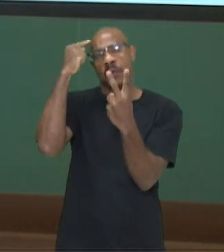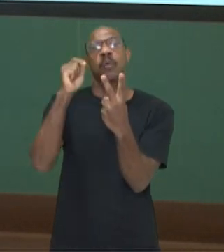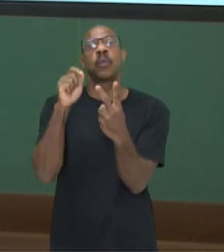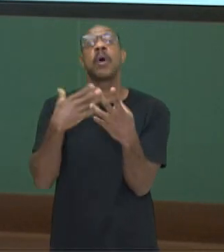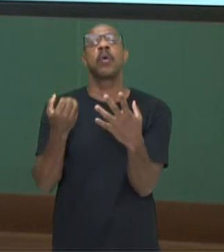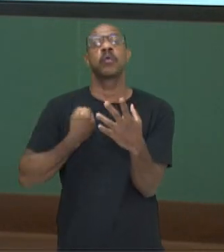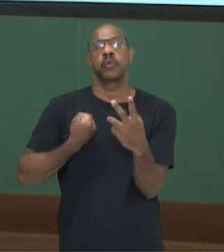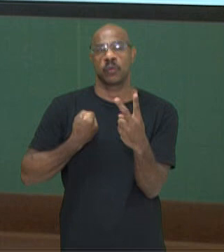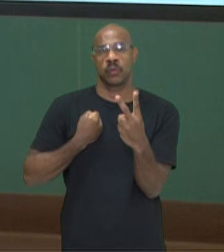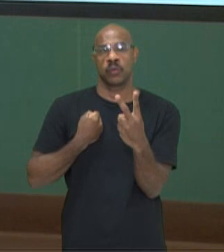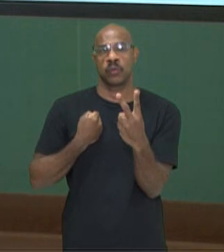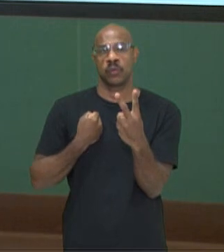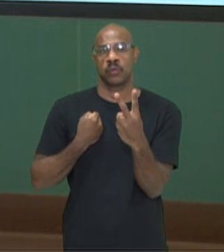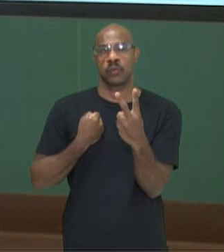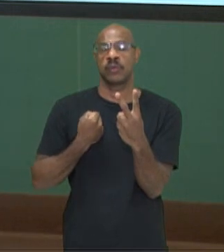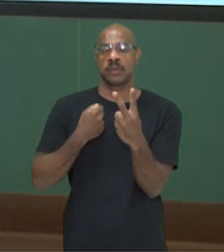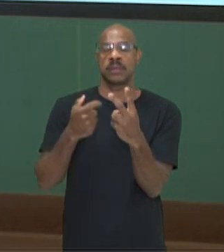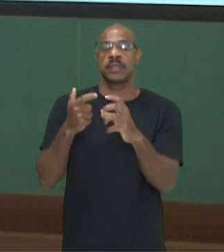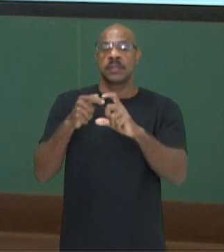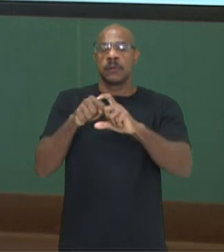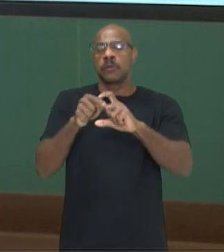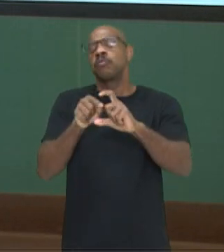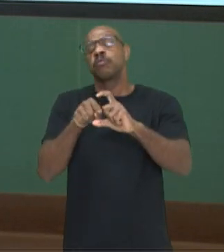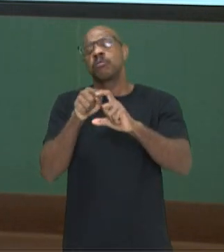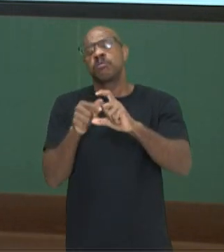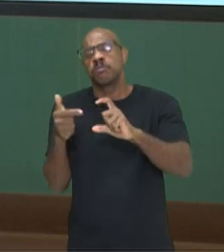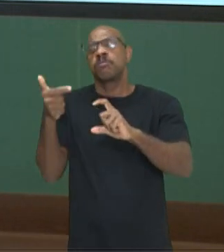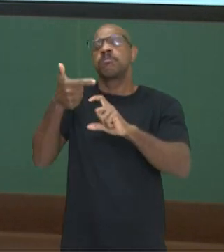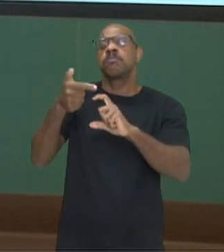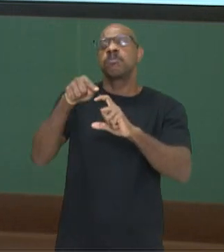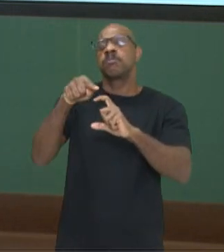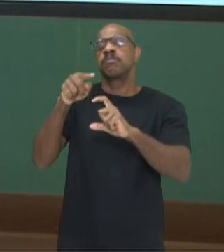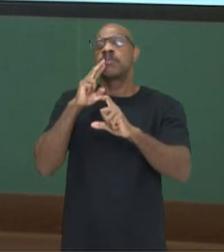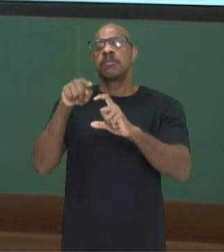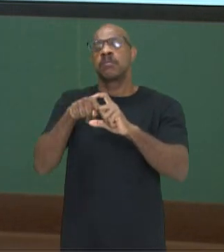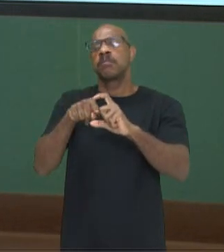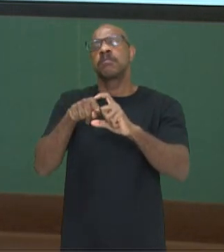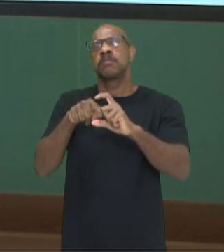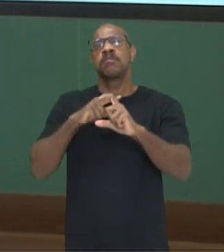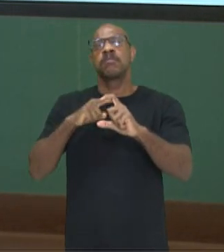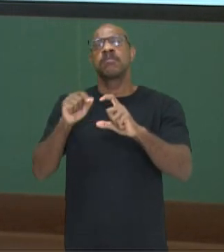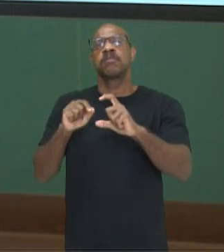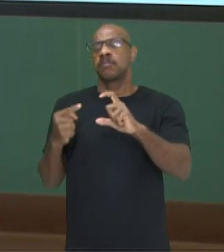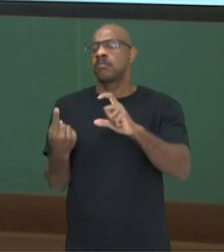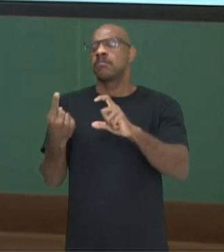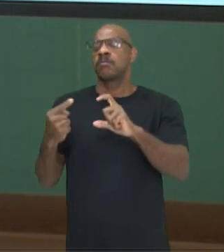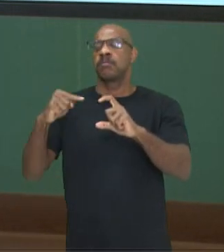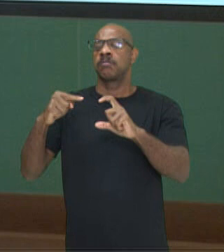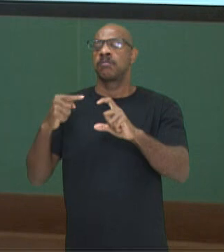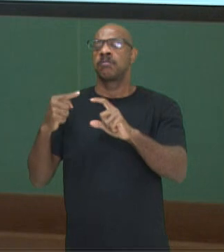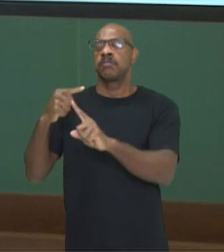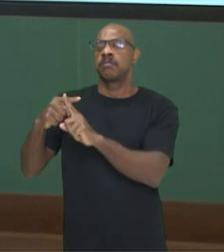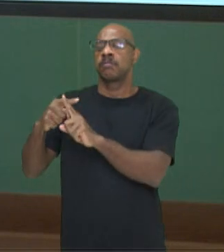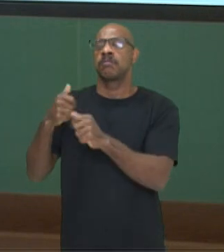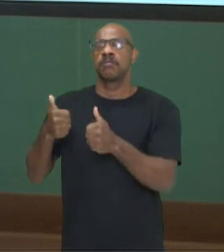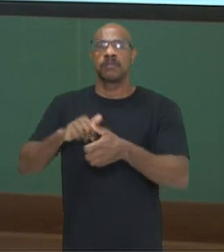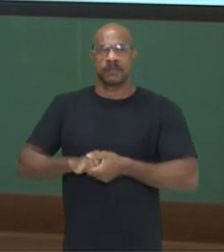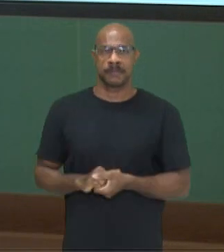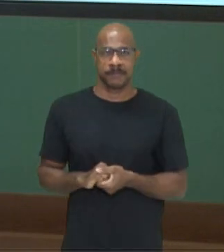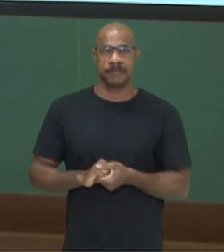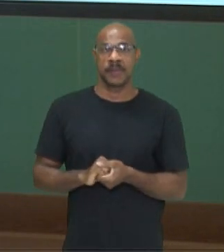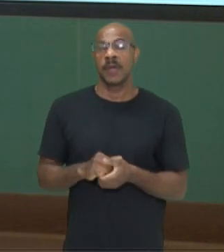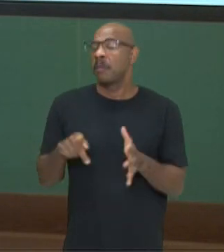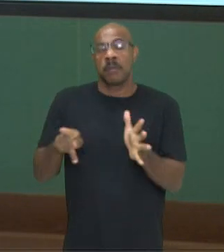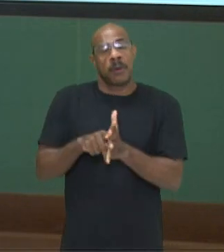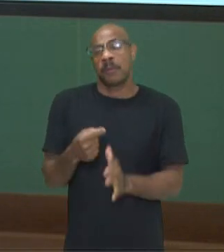qual número que eu elevo ao quadrado e me dá como resultado 1 positivo. Esse número é o